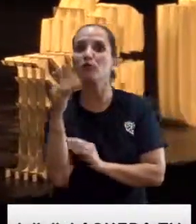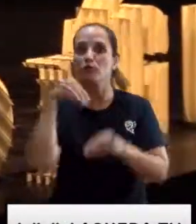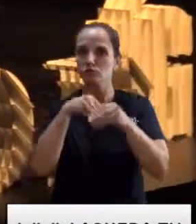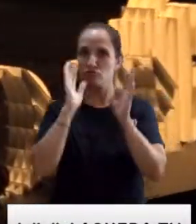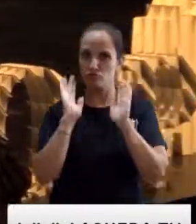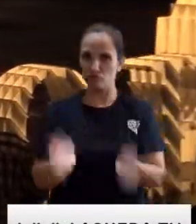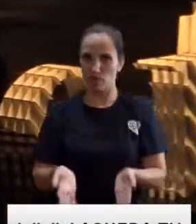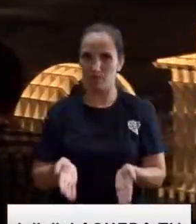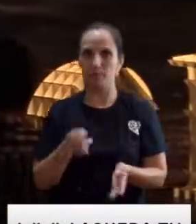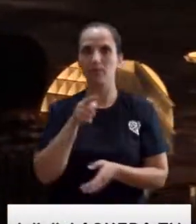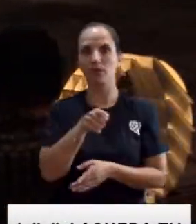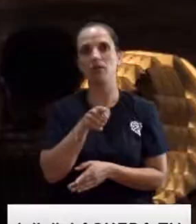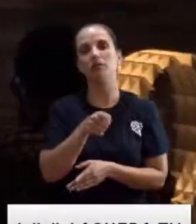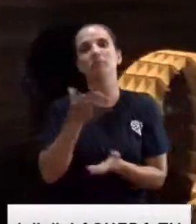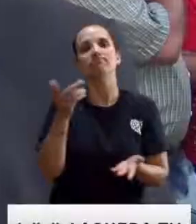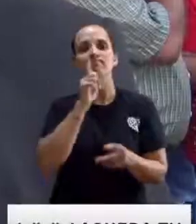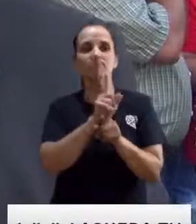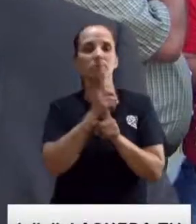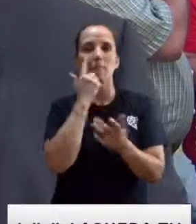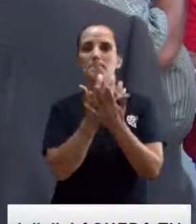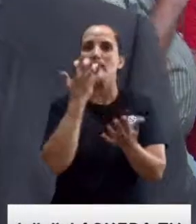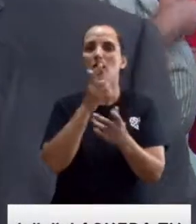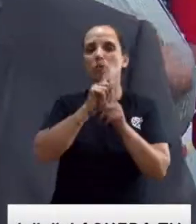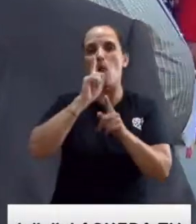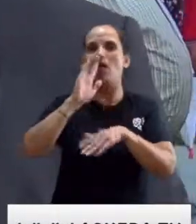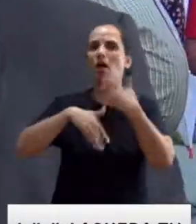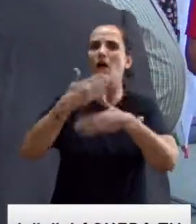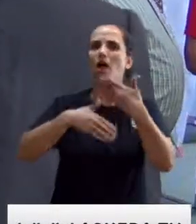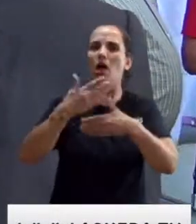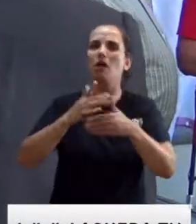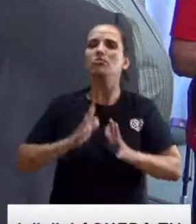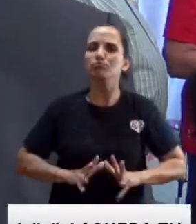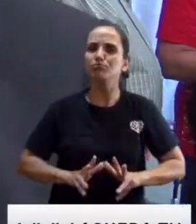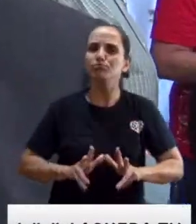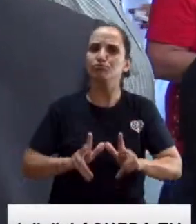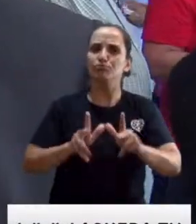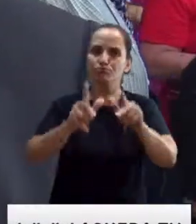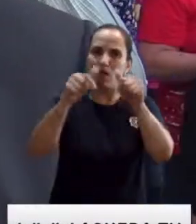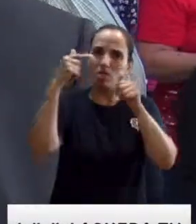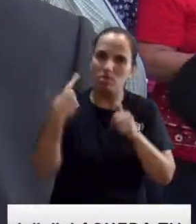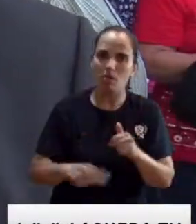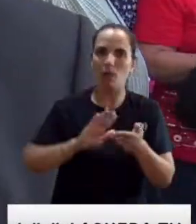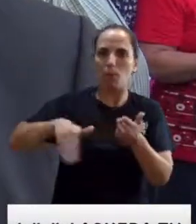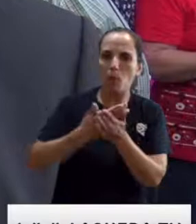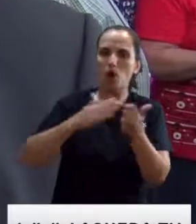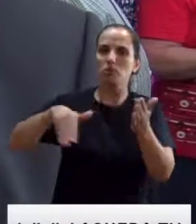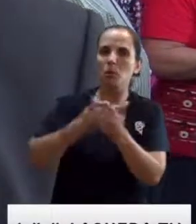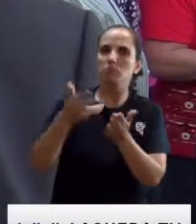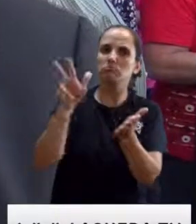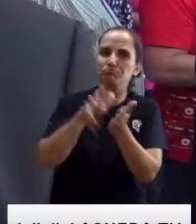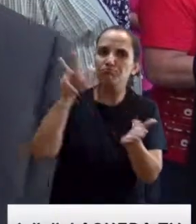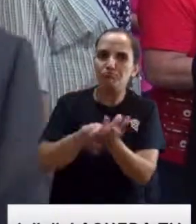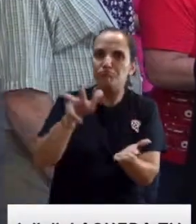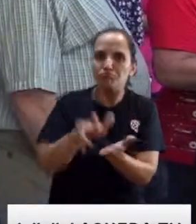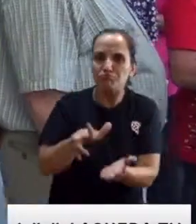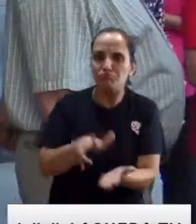votação. Foi uma cerimónia para assinalar o culminar de todo um processo que começou exatamente com o gerar das propostas, com a apresentação das